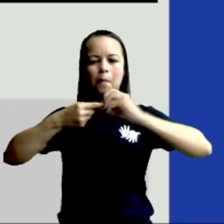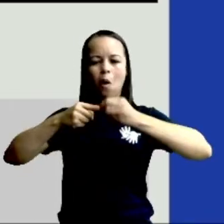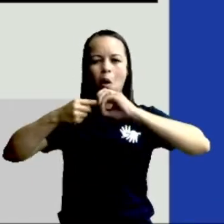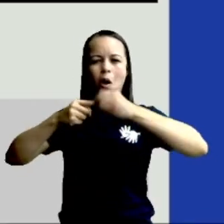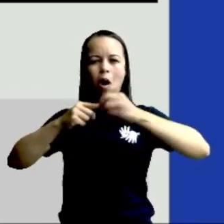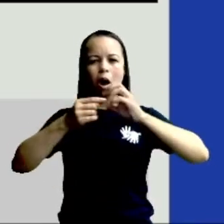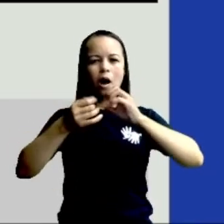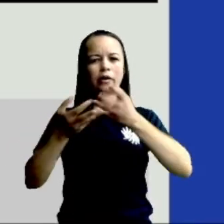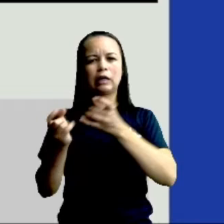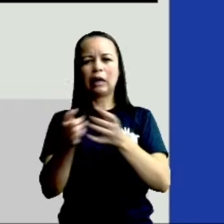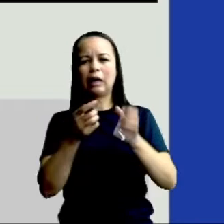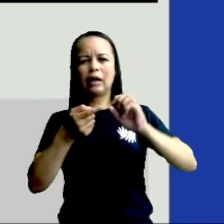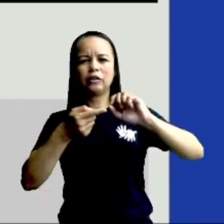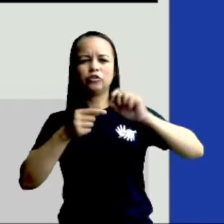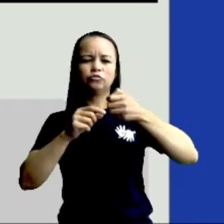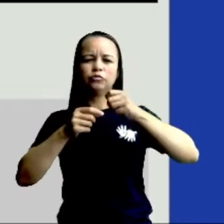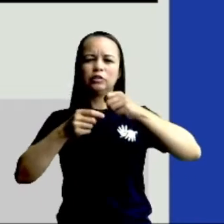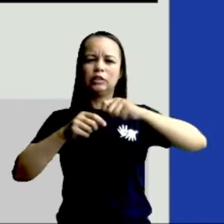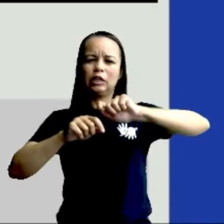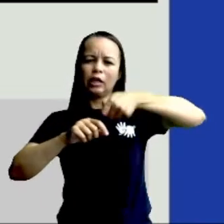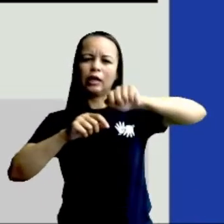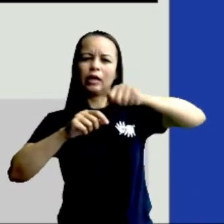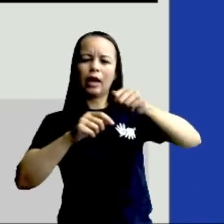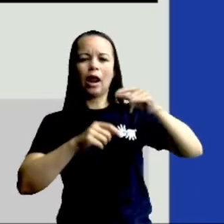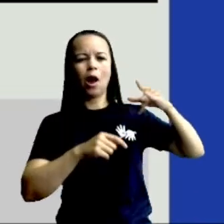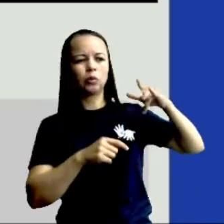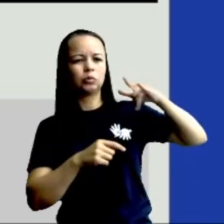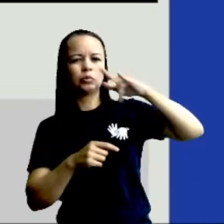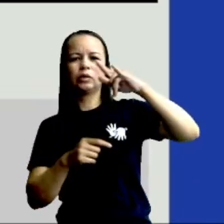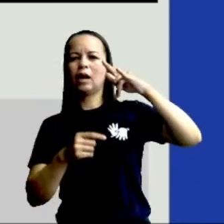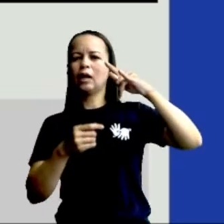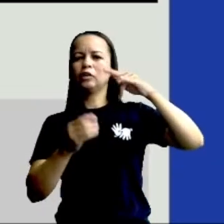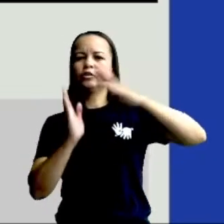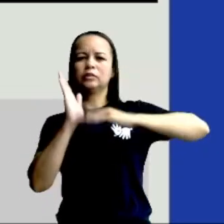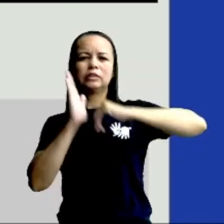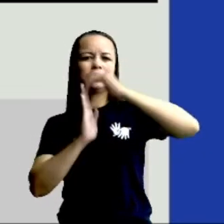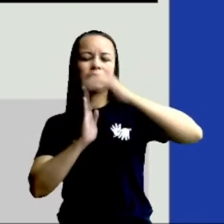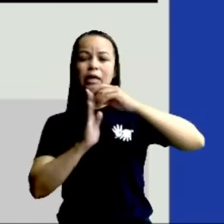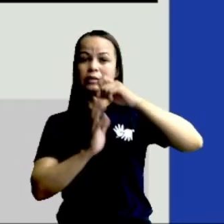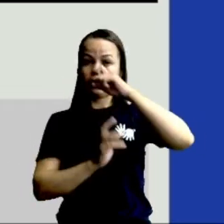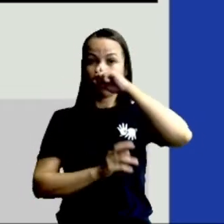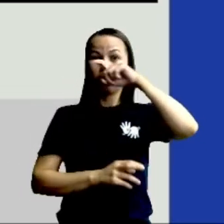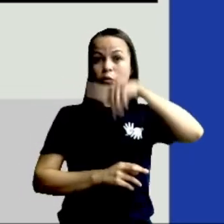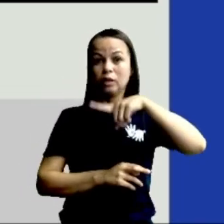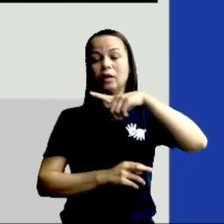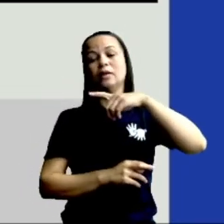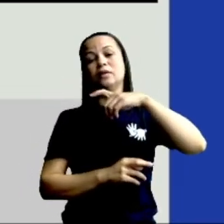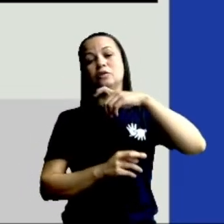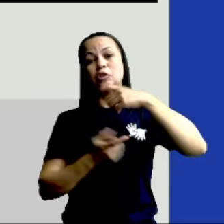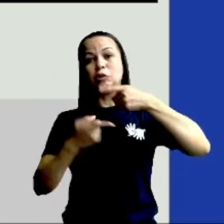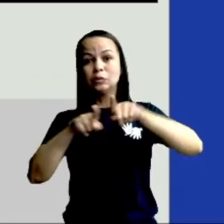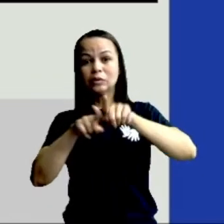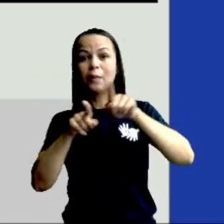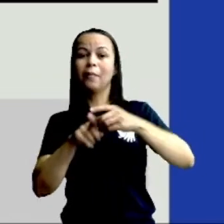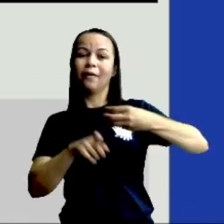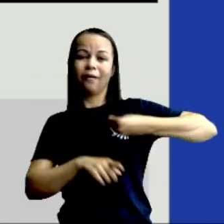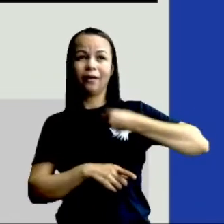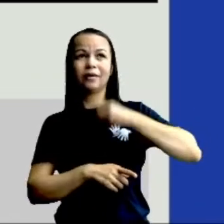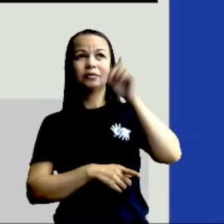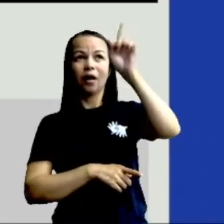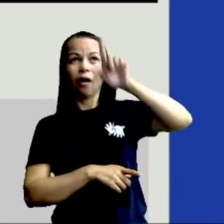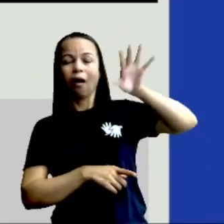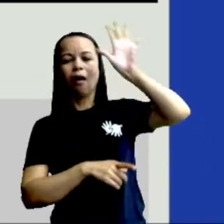espaçonaves, lascas de tinta, olha só, saco de lixo, minha gente, existe no espaço,